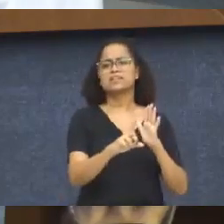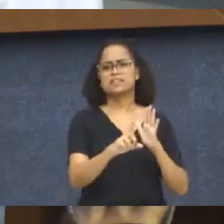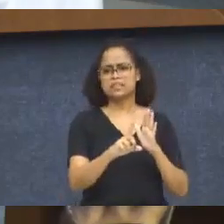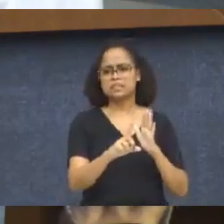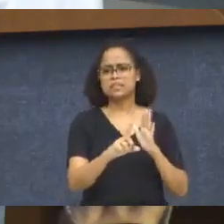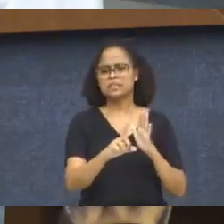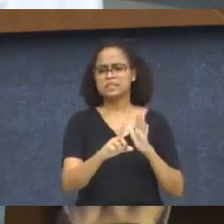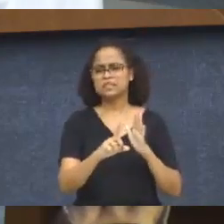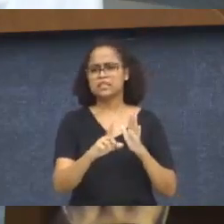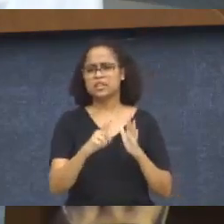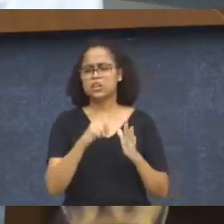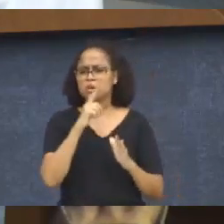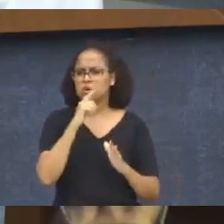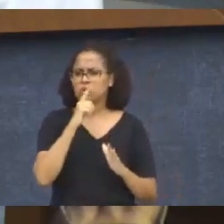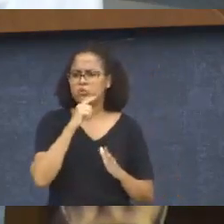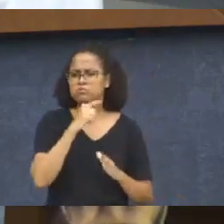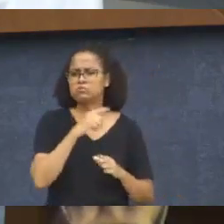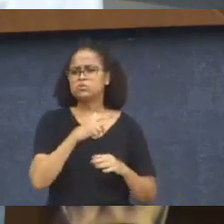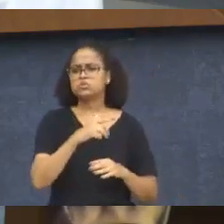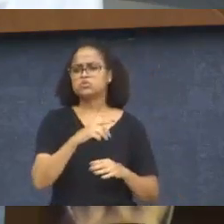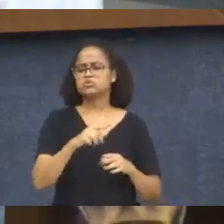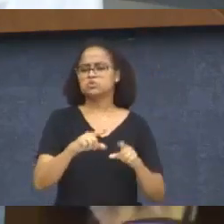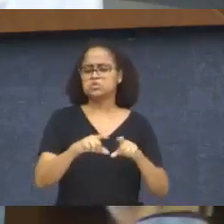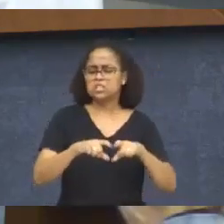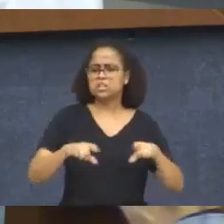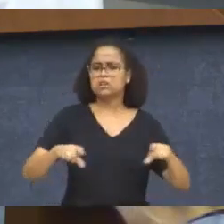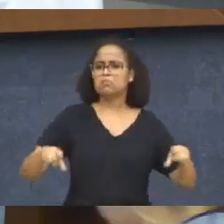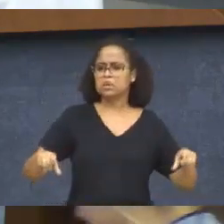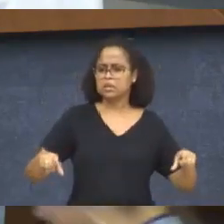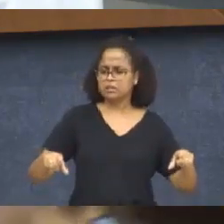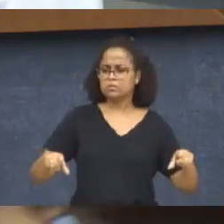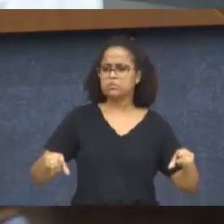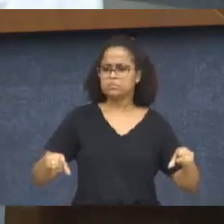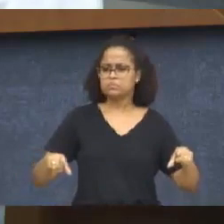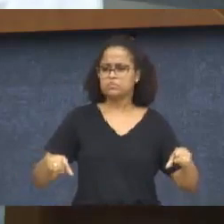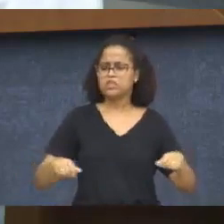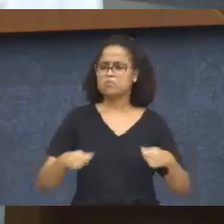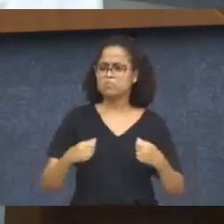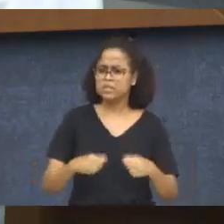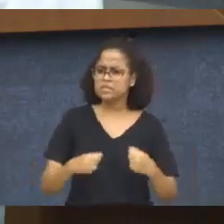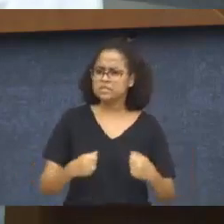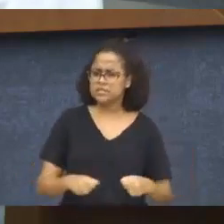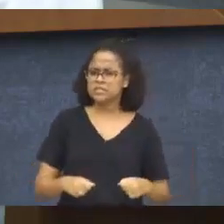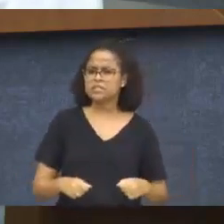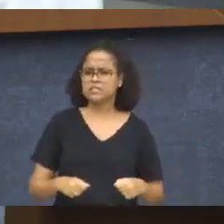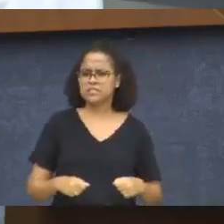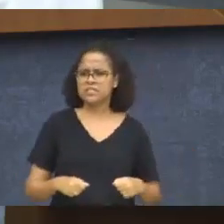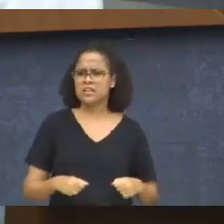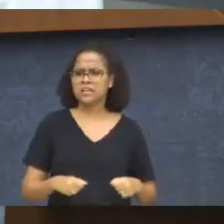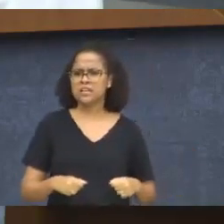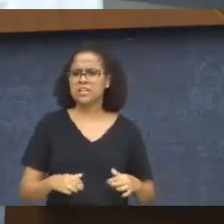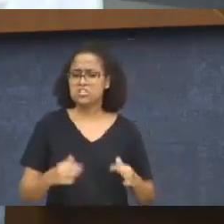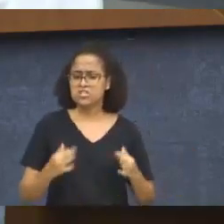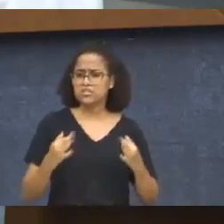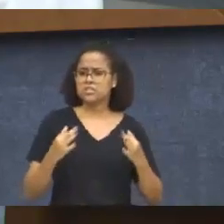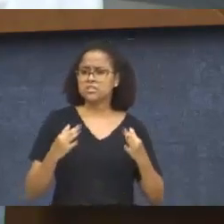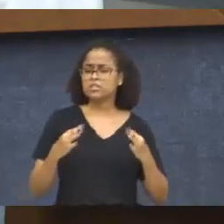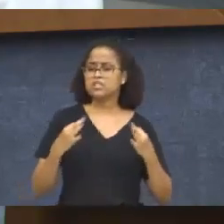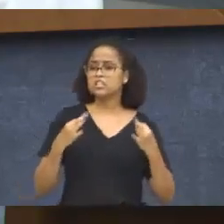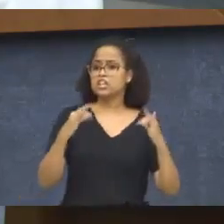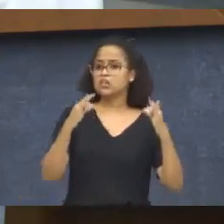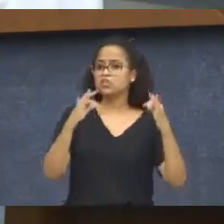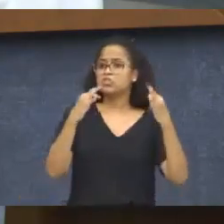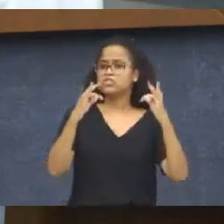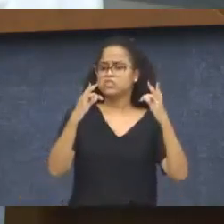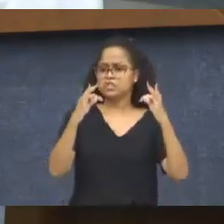do assoreamento no corpo da lagoa, precisa investir em técnicas corretas para a limpeza e tratamento da água da lagoa,